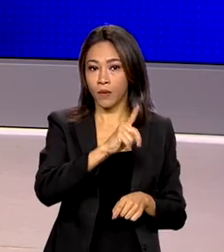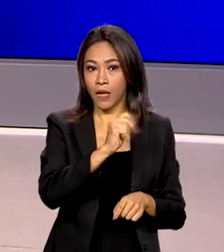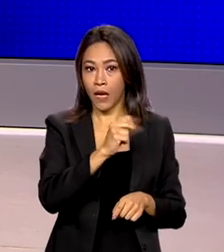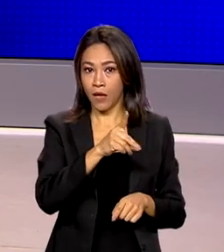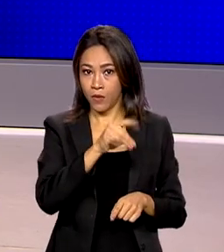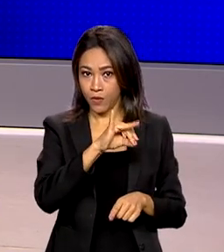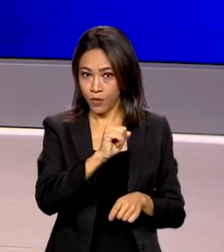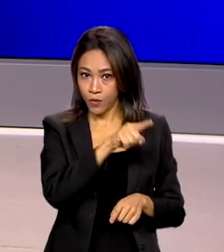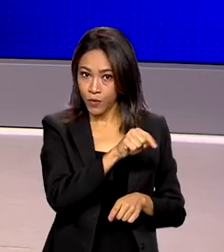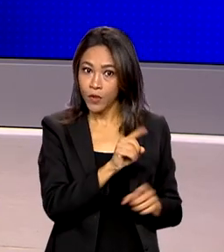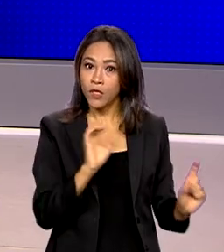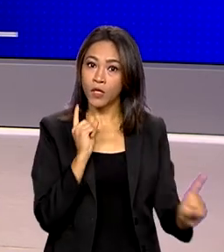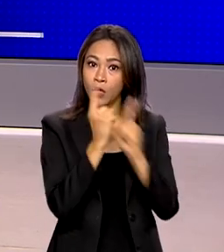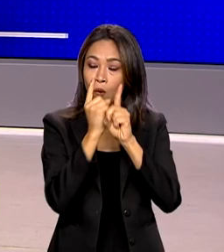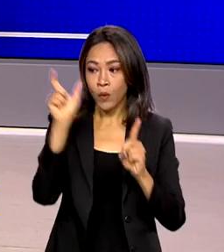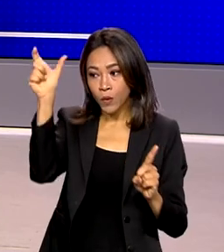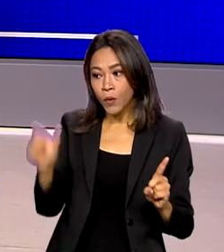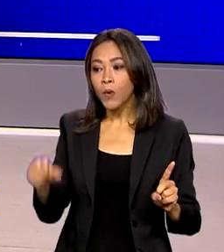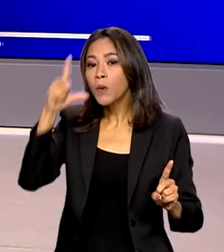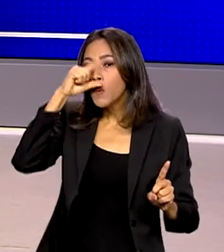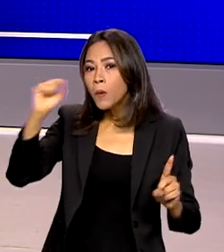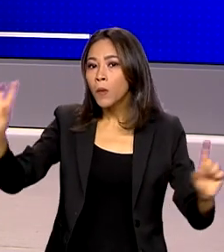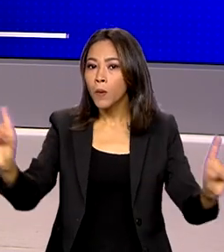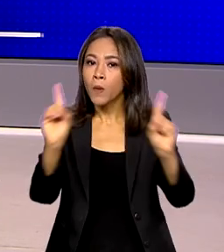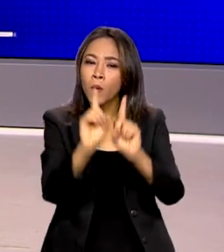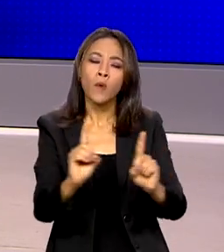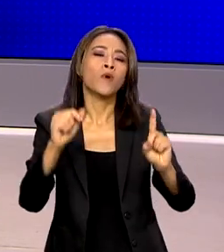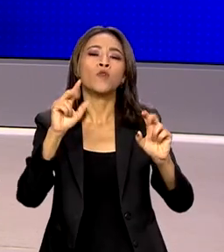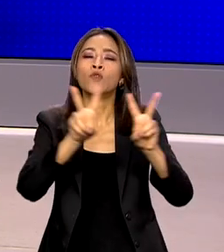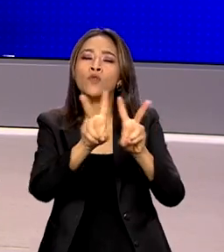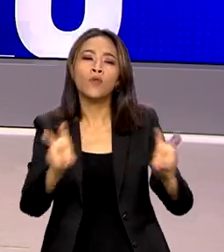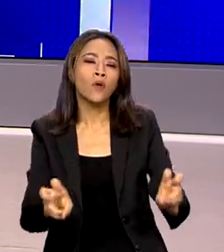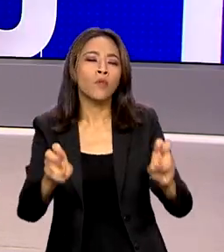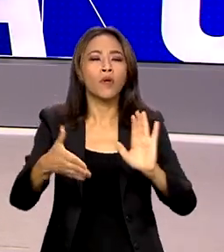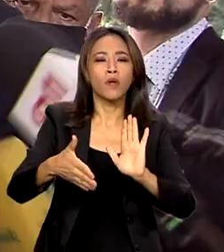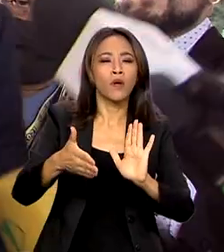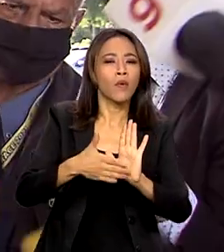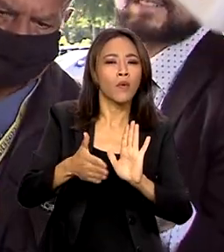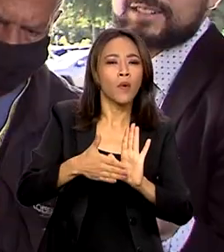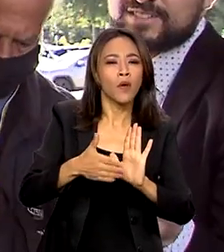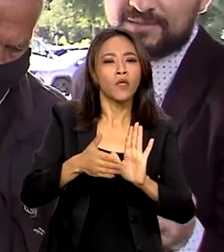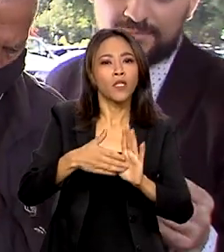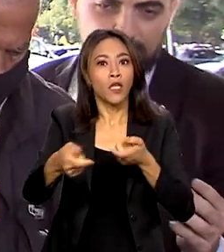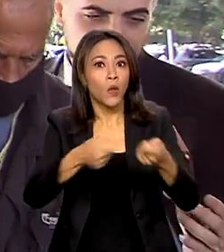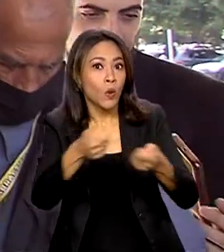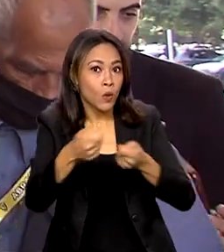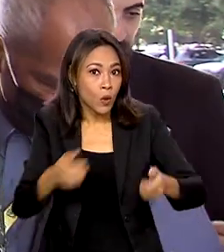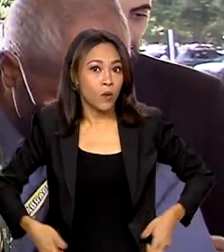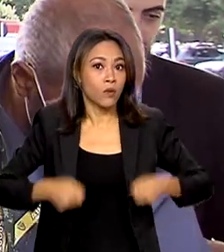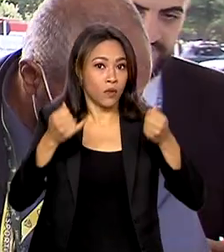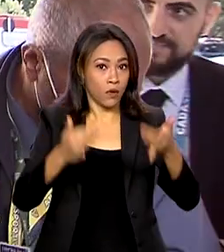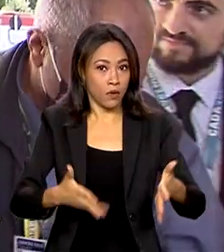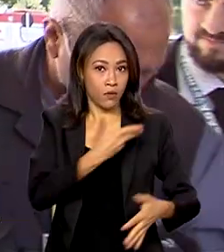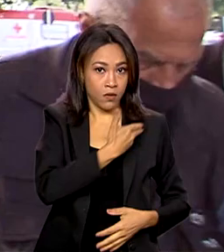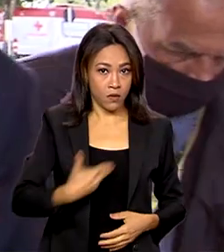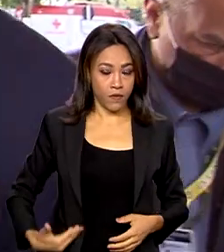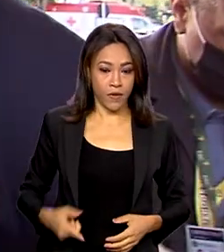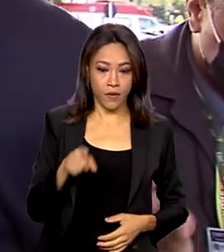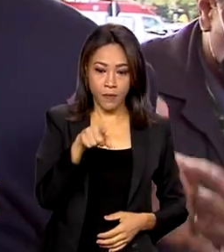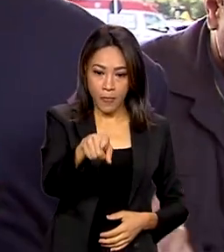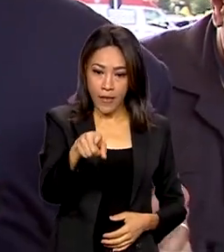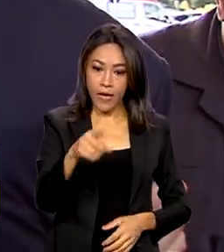Alckmin para apresentar mudanças na proposta que regula os gastos do governo após reunião com o deputado federal